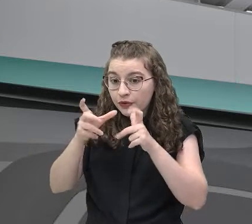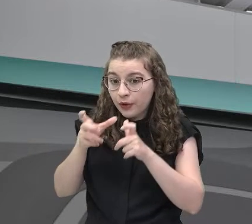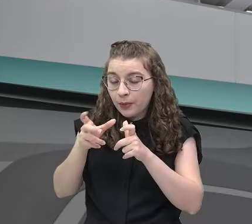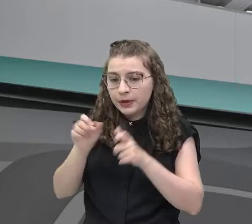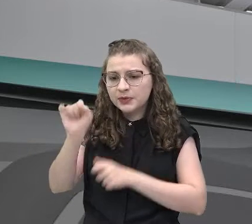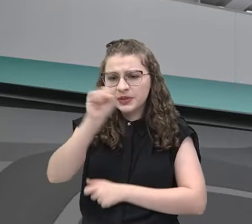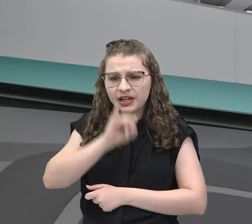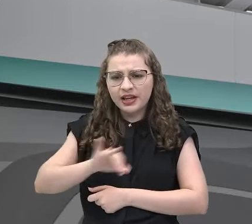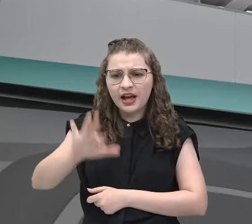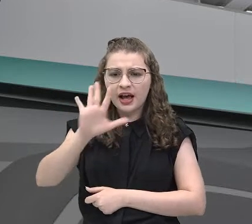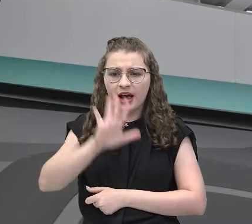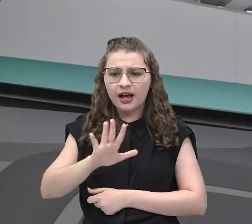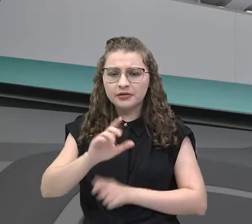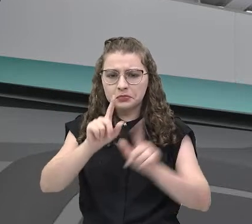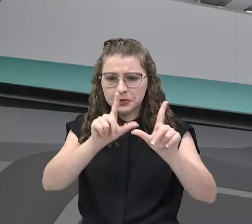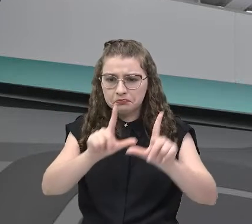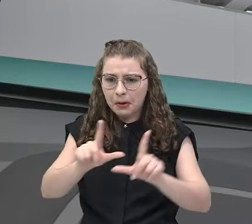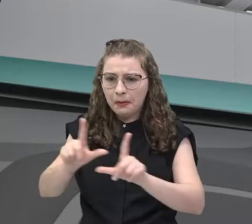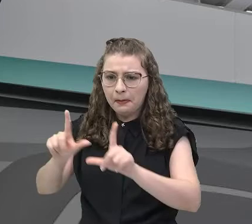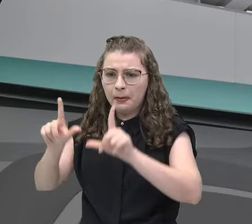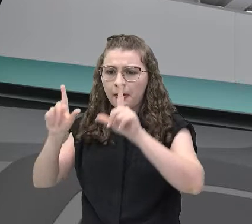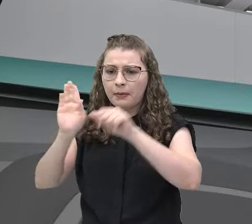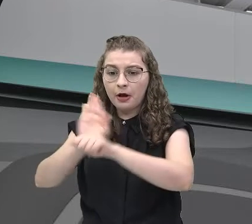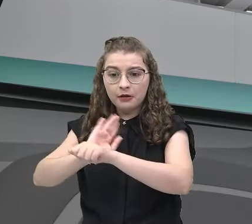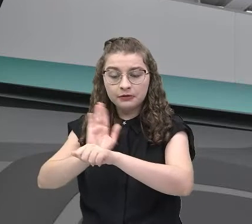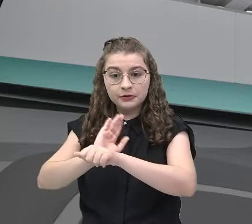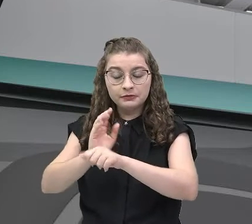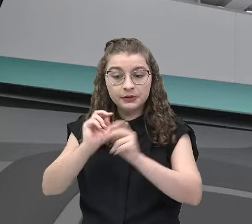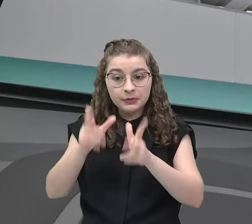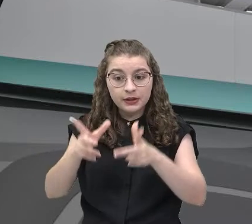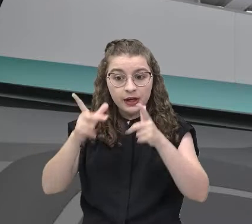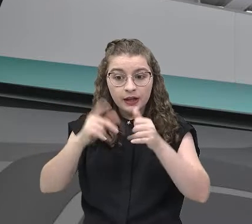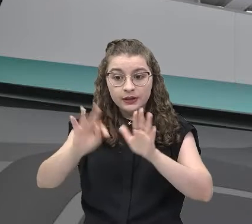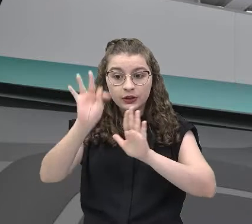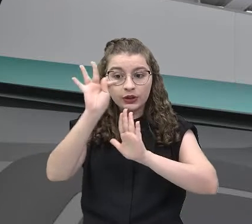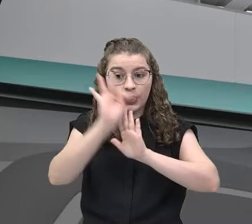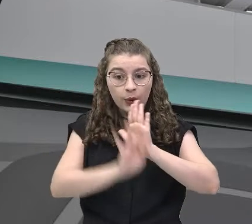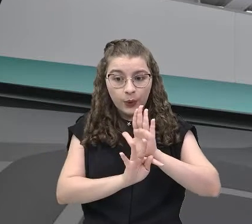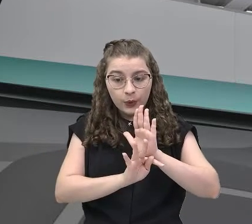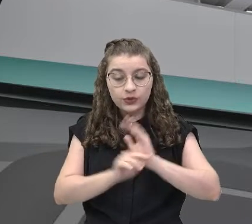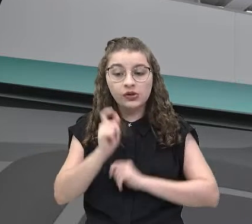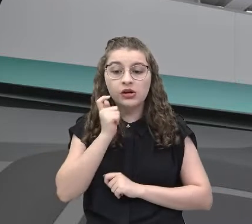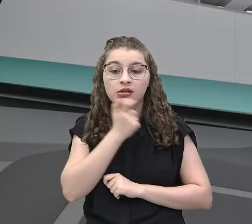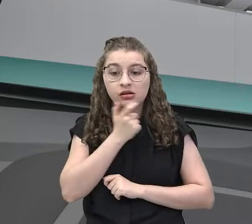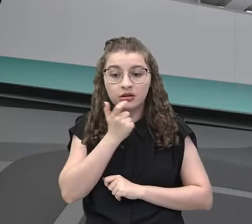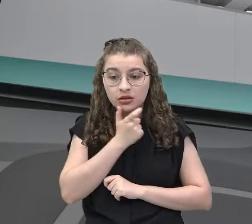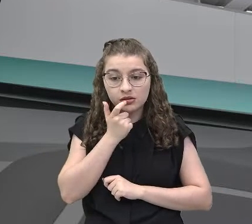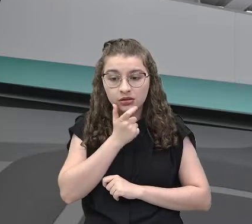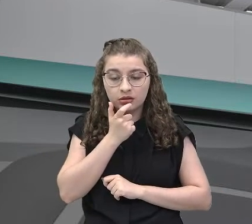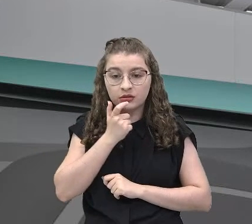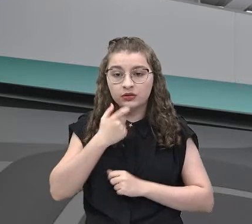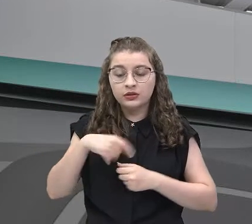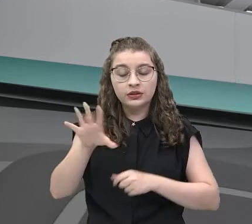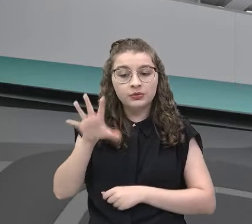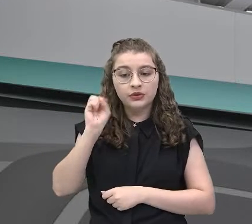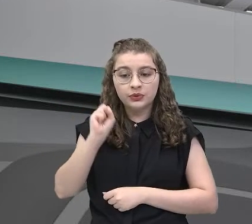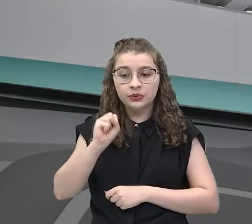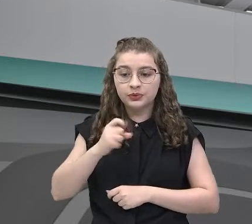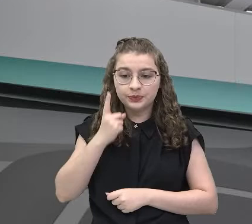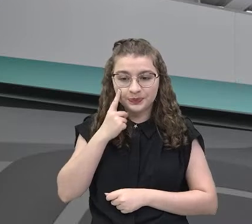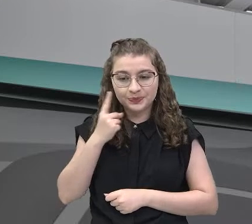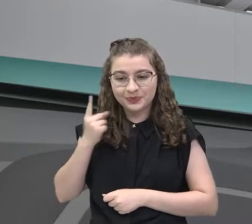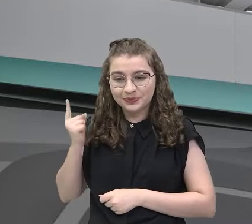observar as imagens que estão no vídeo e fiquem atentos também ao texto que ele vai passando e vai tendo também o áudio desse